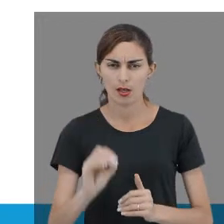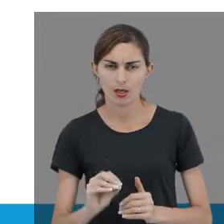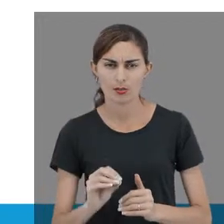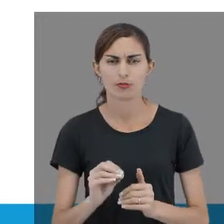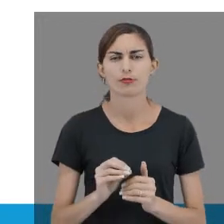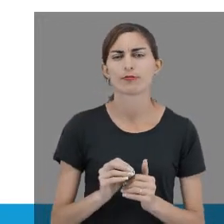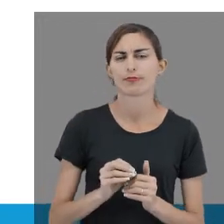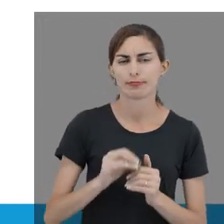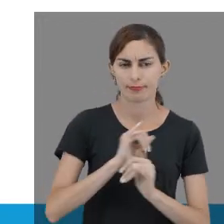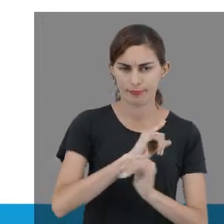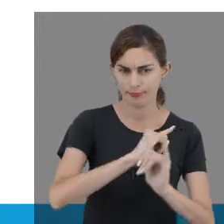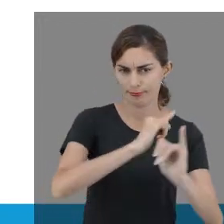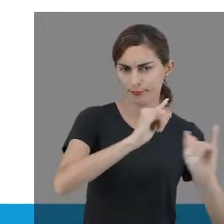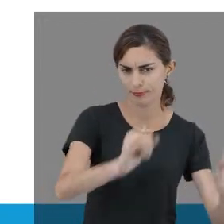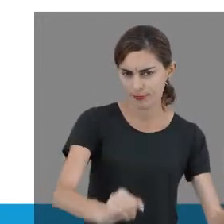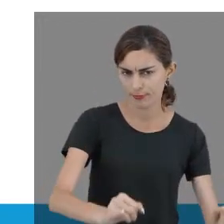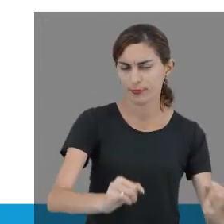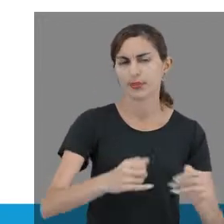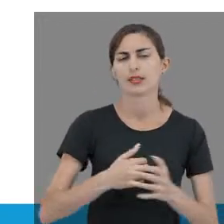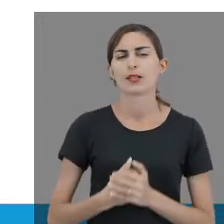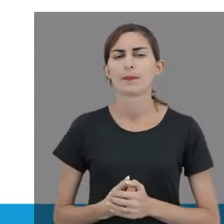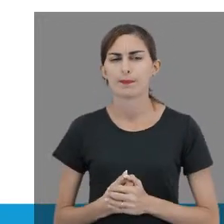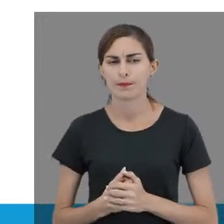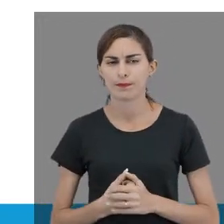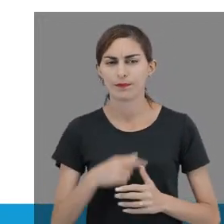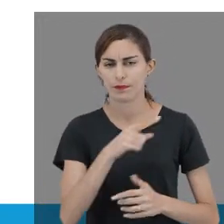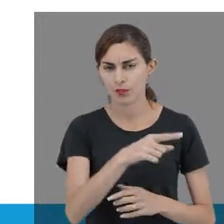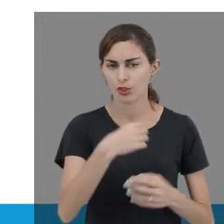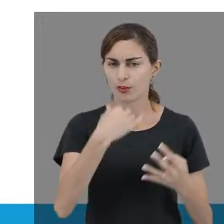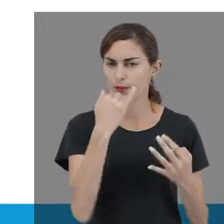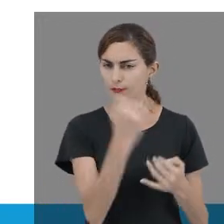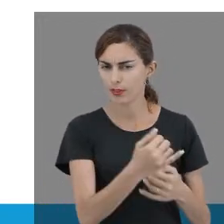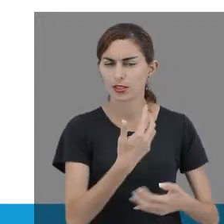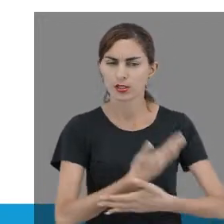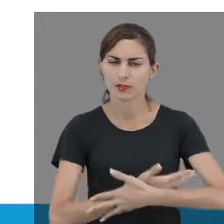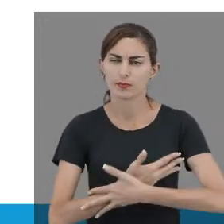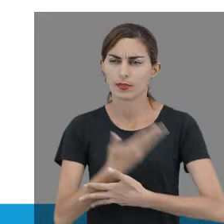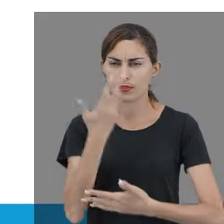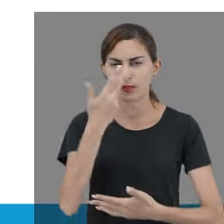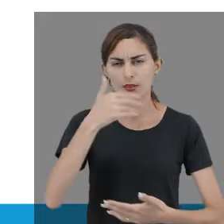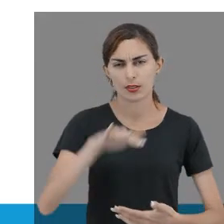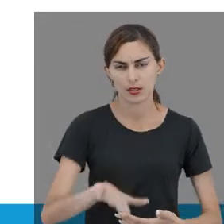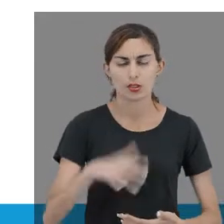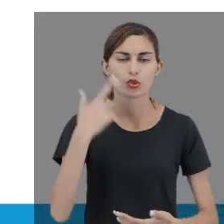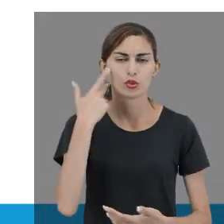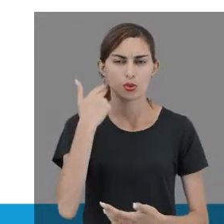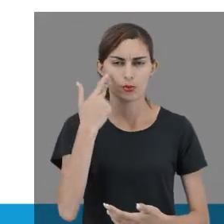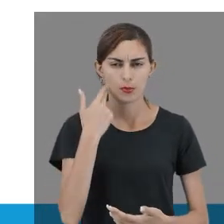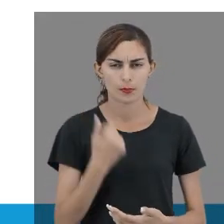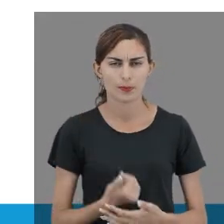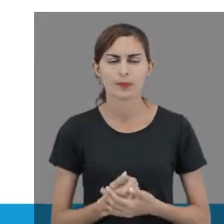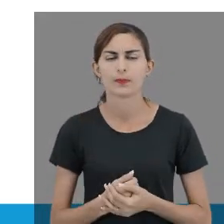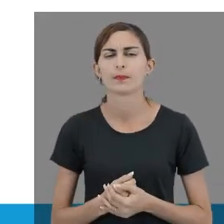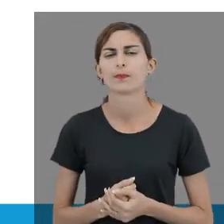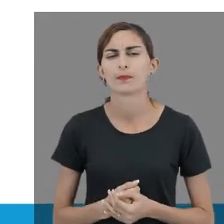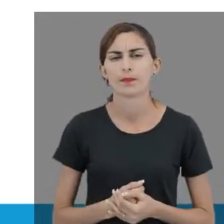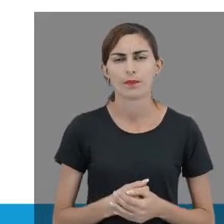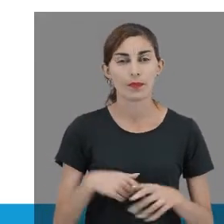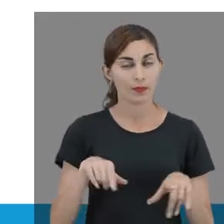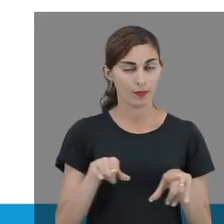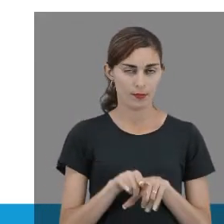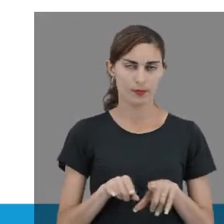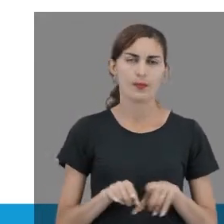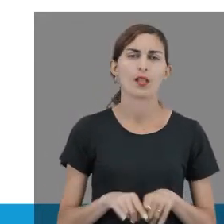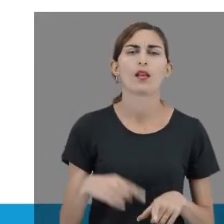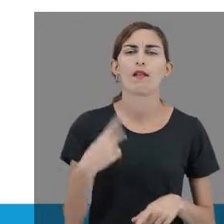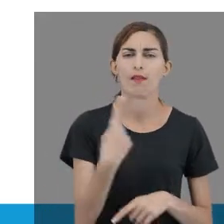variável evolução do caso. Ou seja, você notifica o recém-nascido, você notifica a criança,